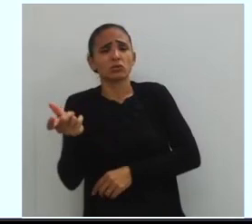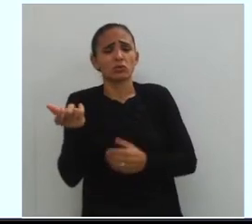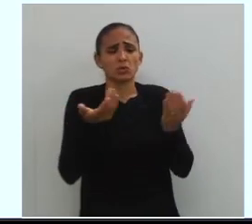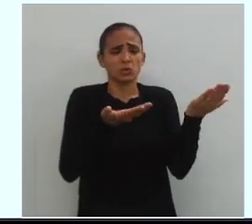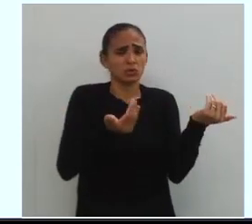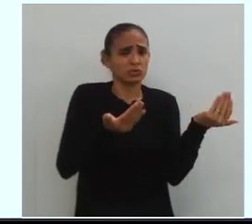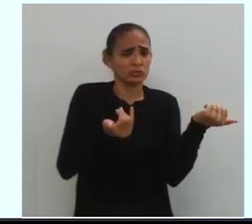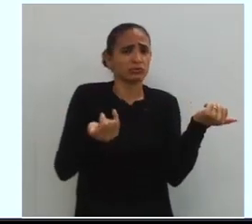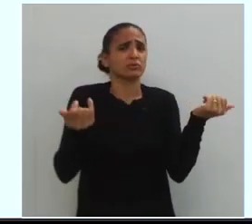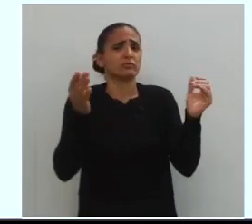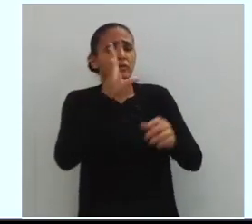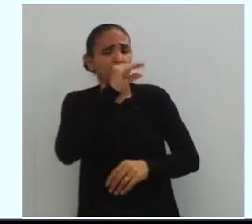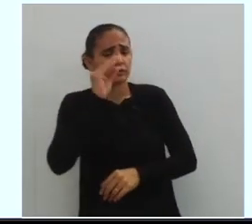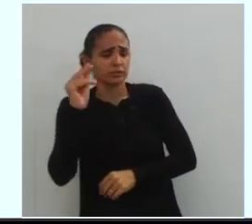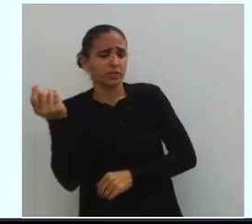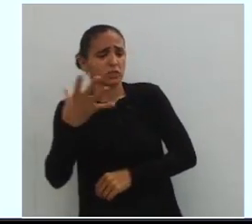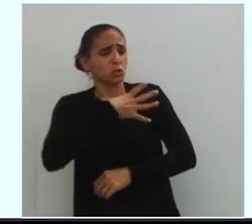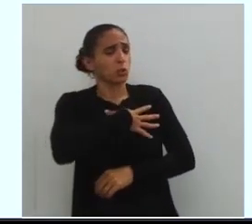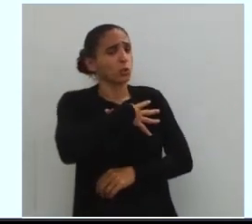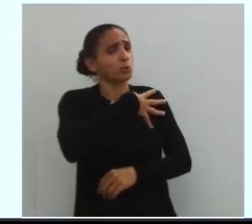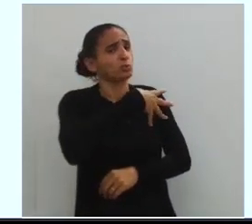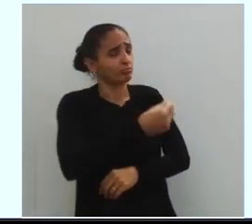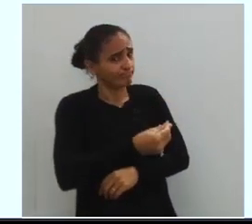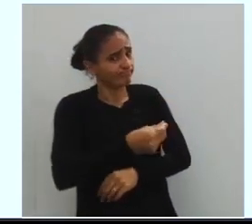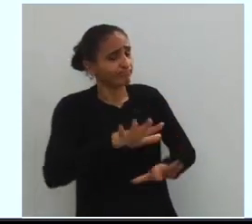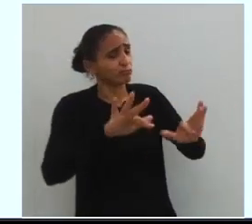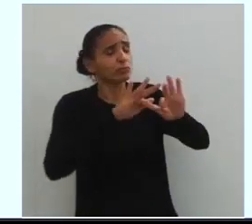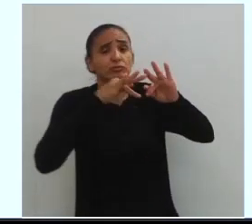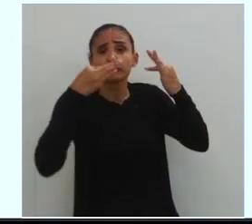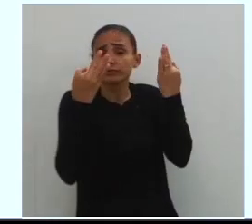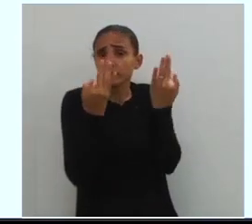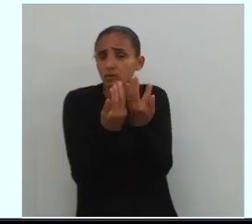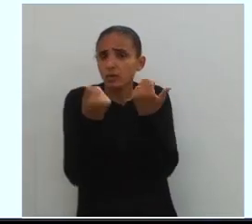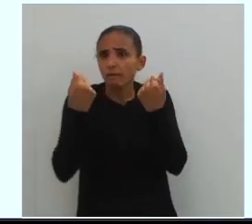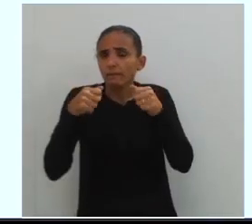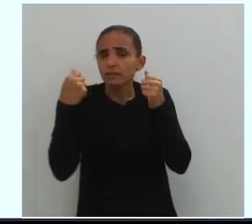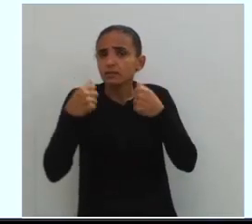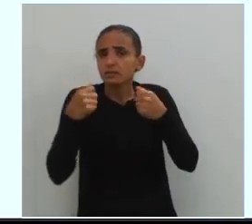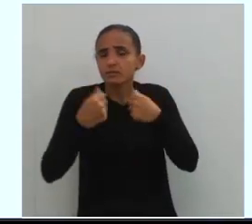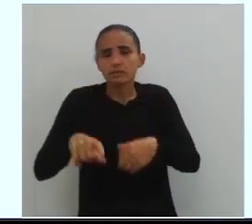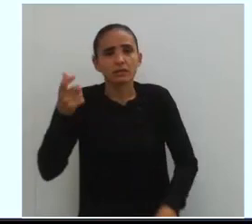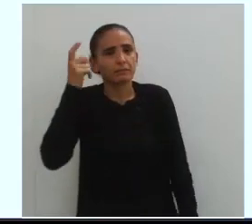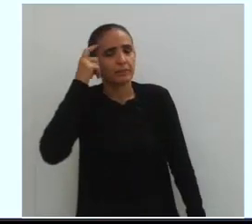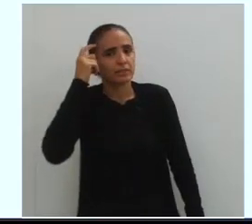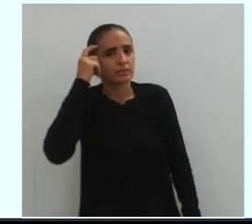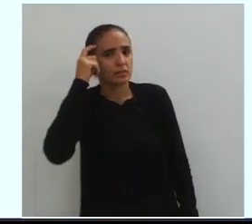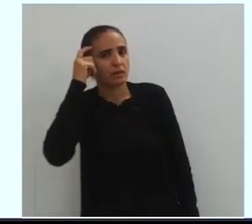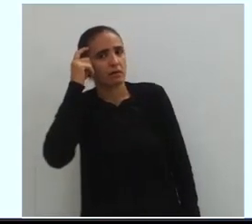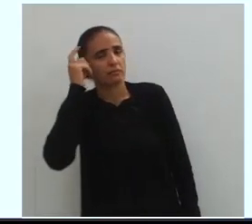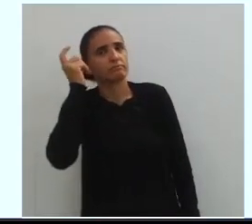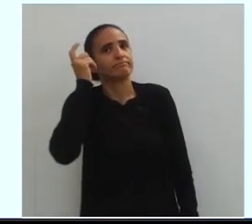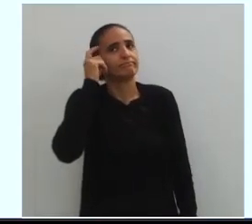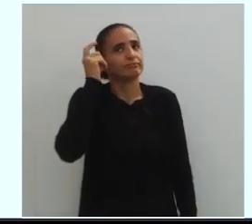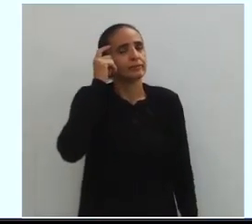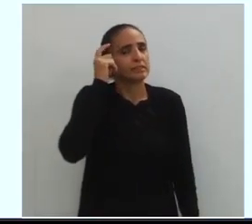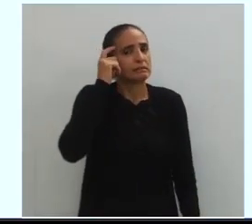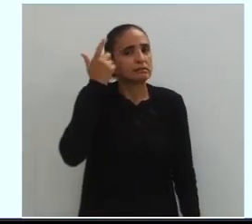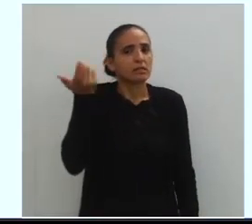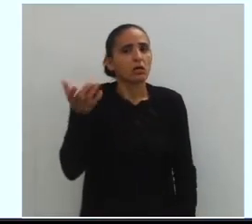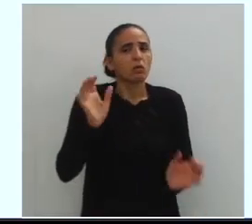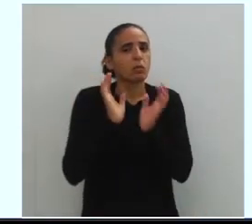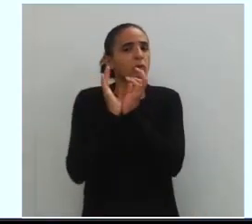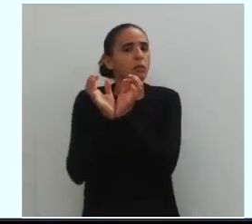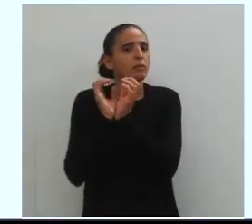vão ter em relação às drogas. As famílias, elas têm que refletir, né? Elas vão refletir